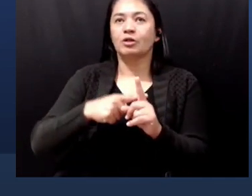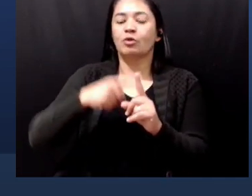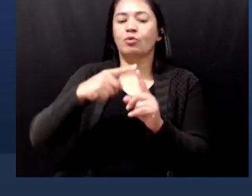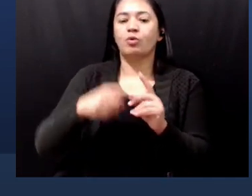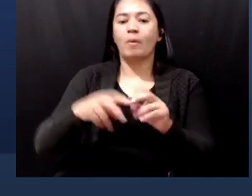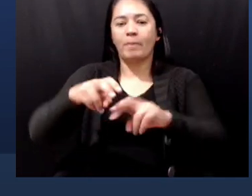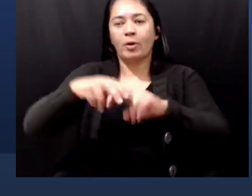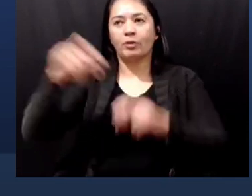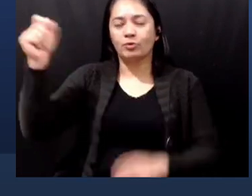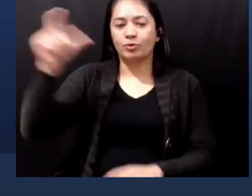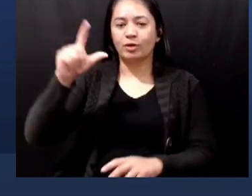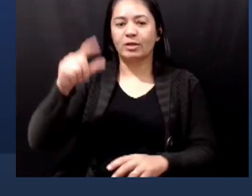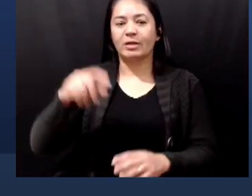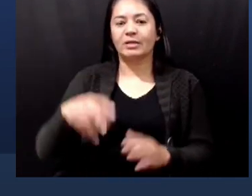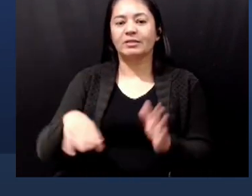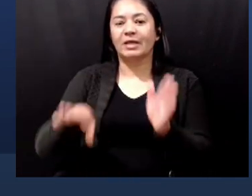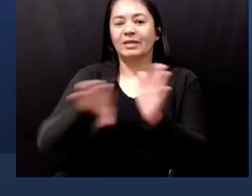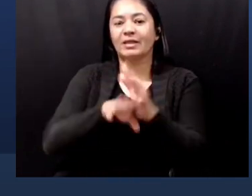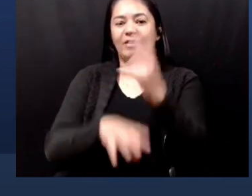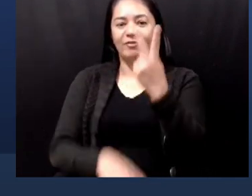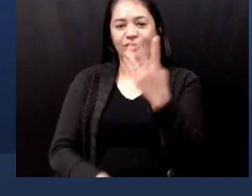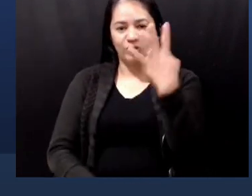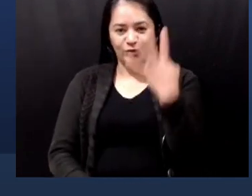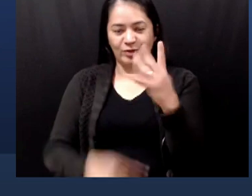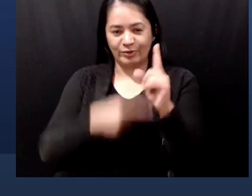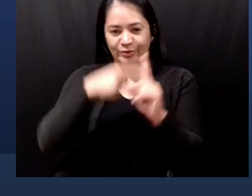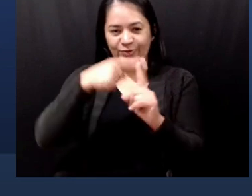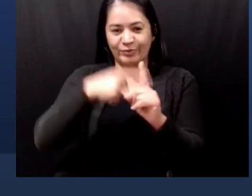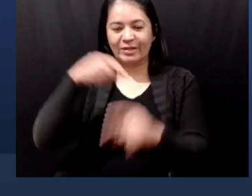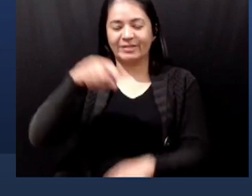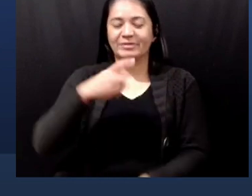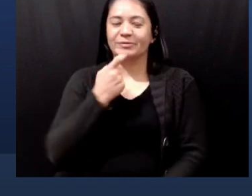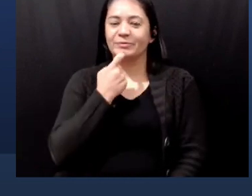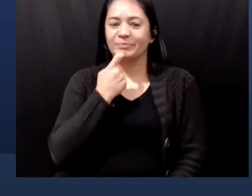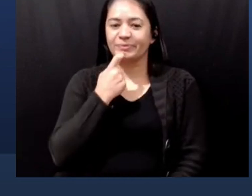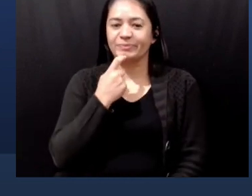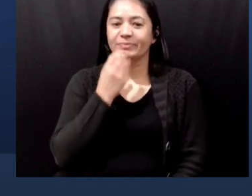aos 24 graus aqui na cidade de Campinas.